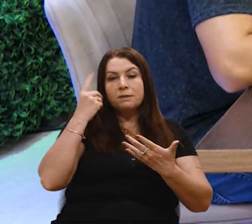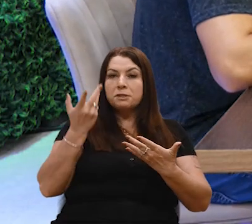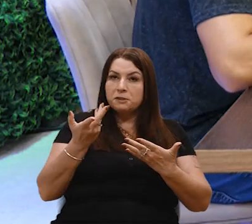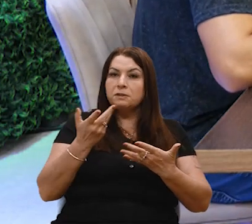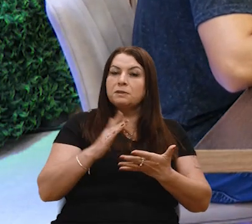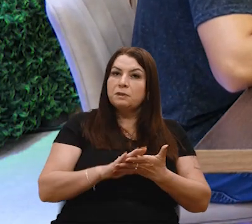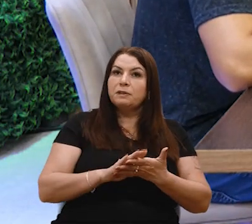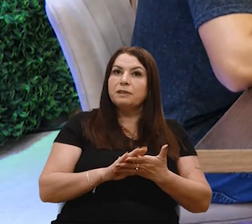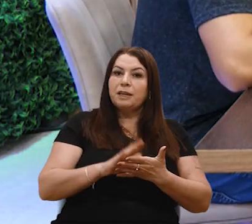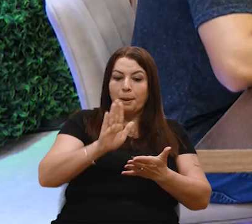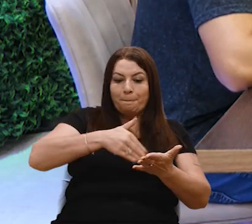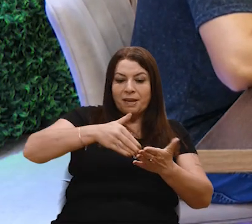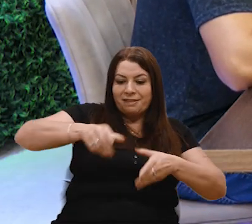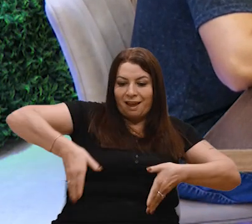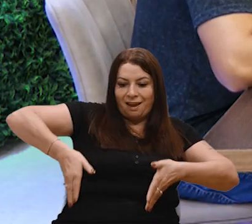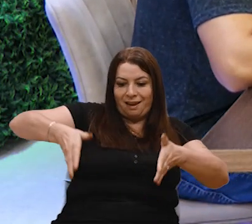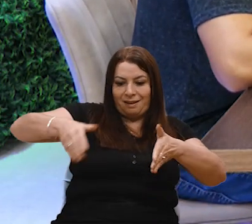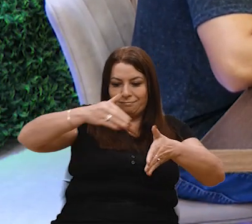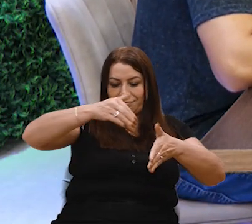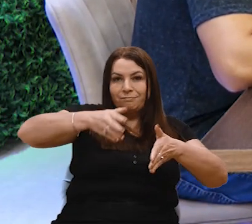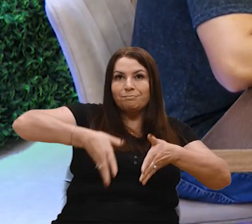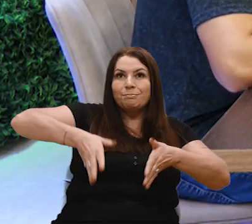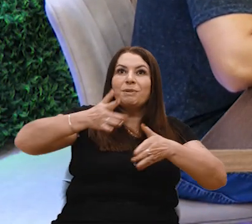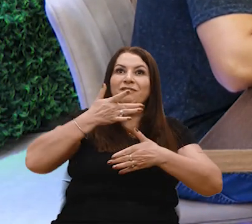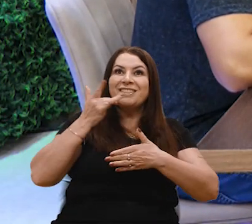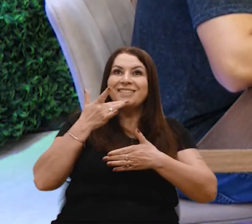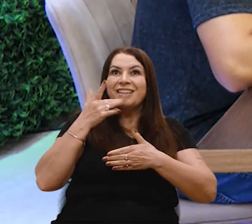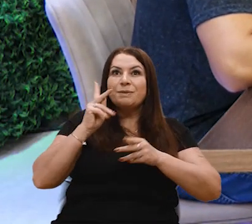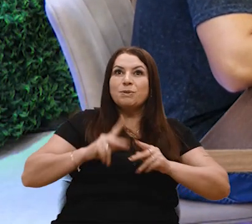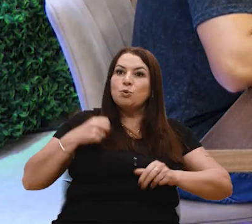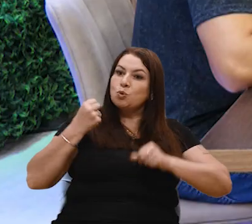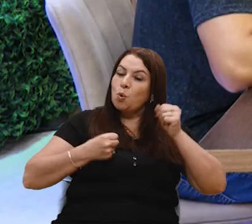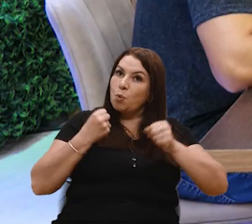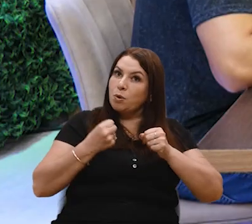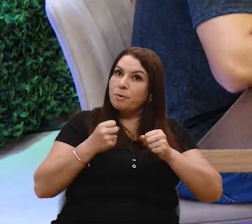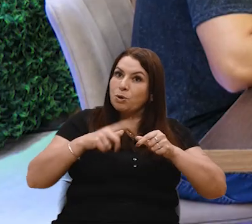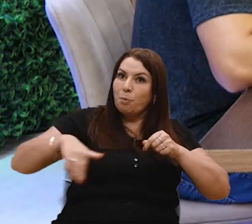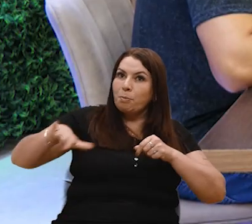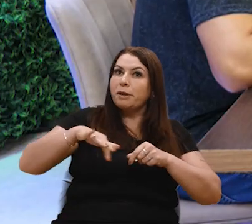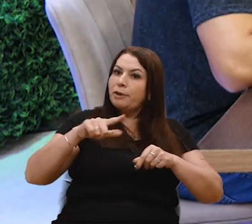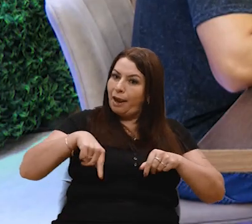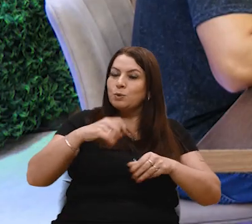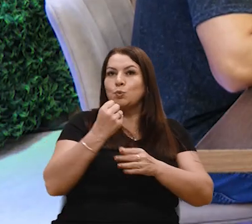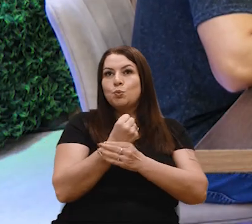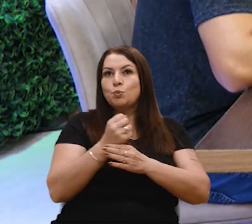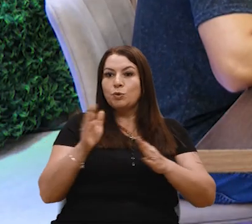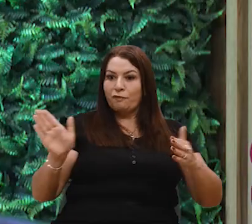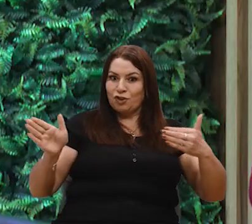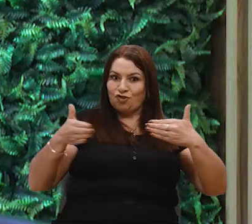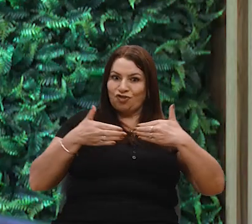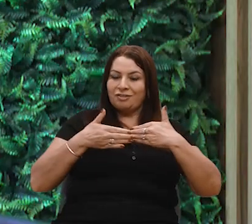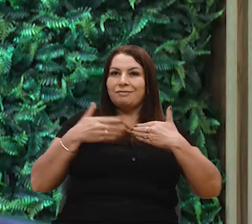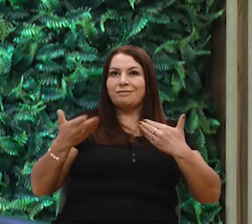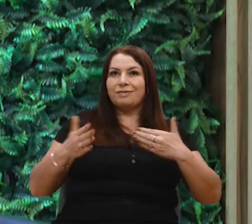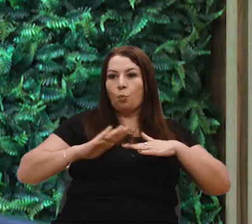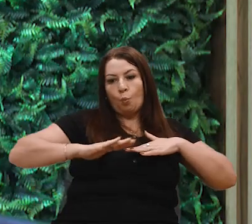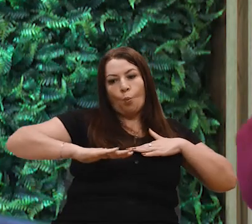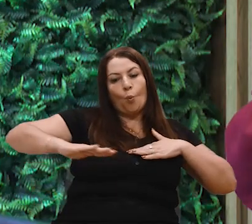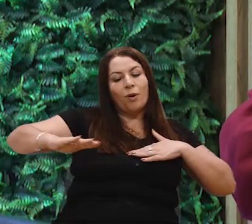gente está pensando em pintar a pista, em demarcar, para facilitar essas pessoas que vêm correr, porque é um ambiente seguro, né,